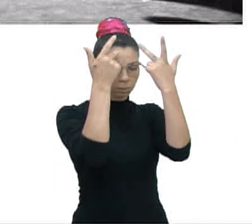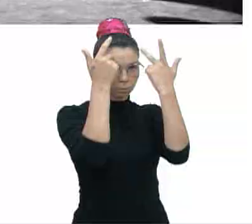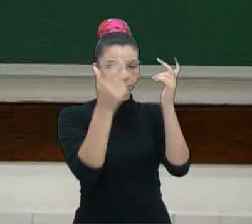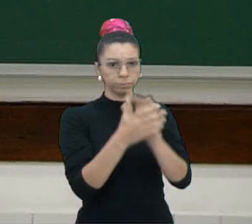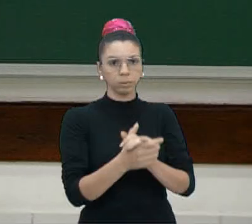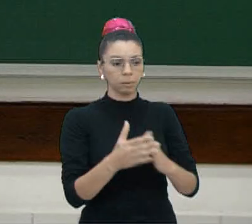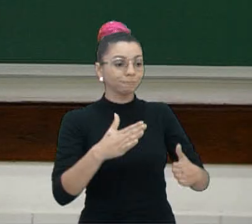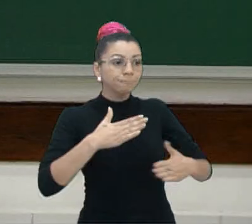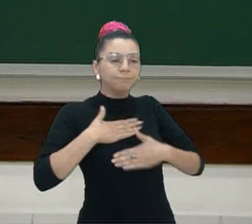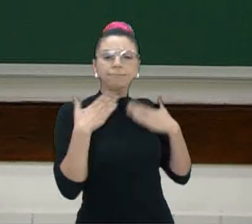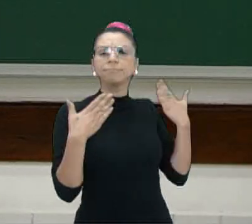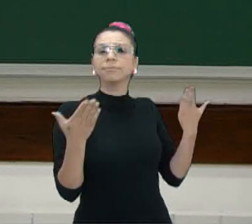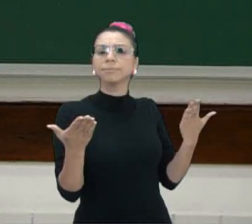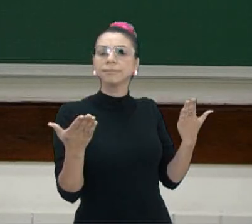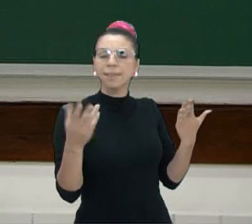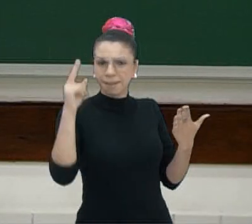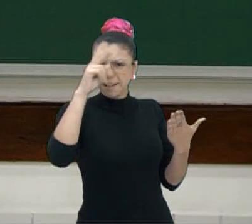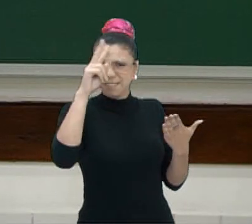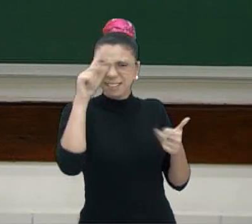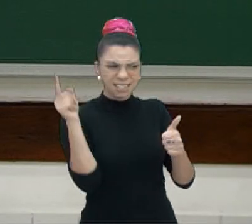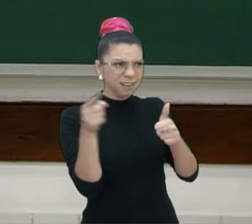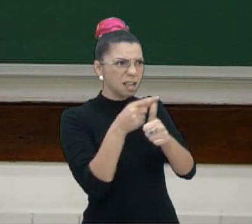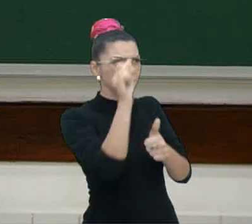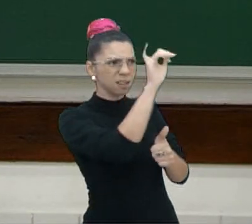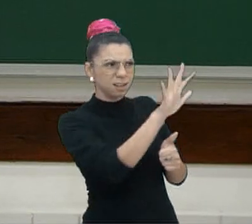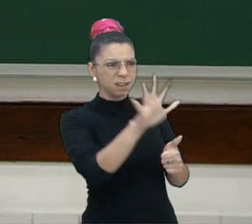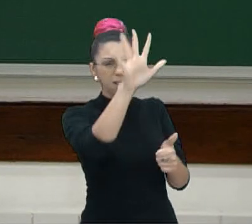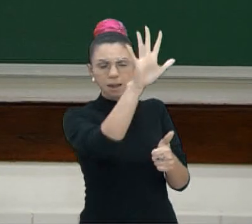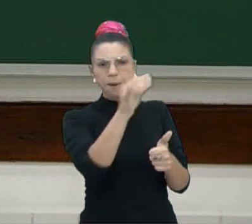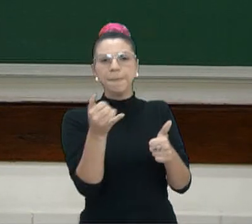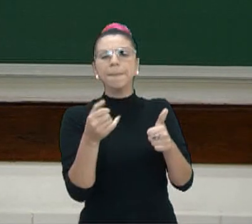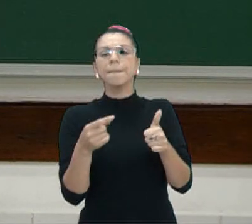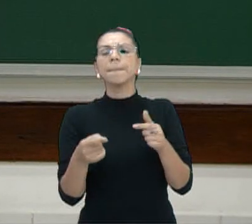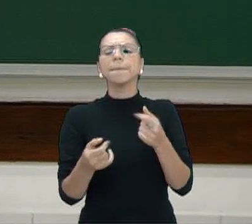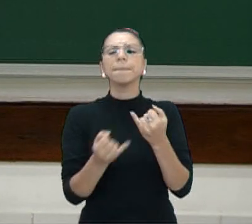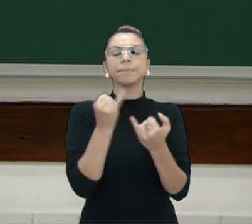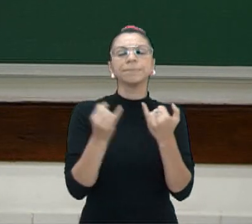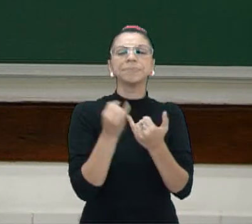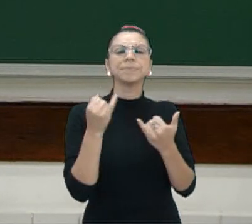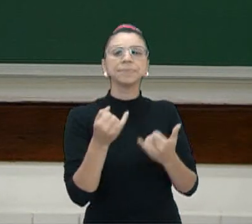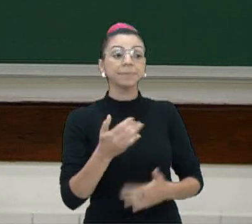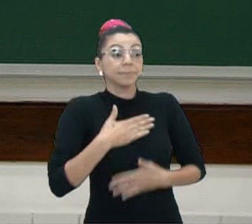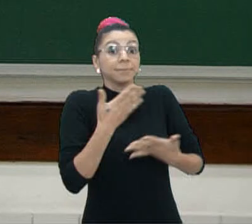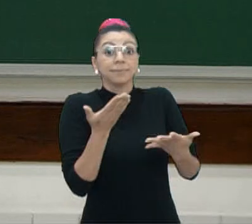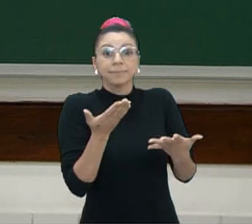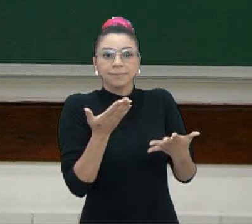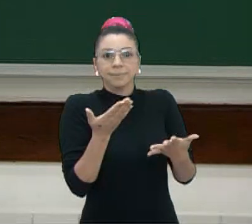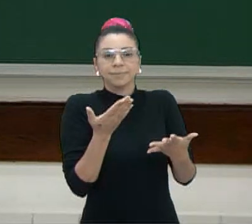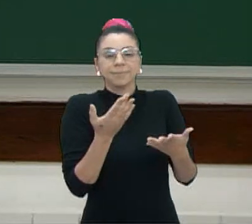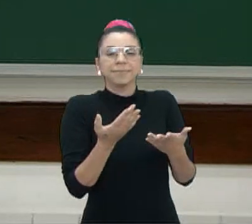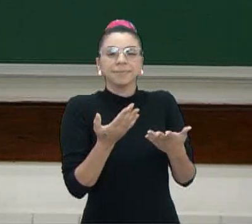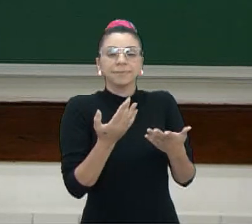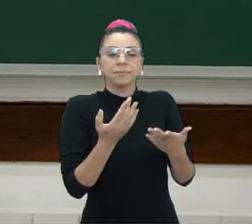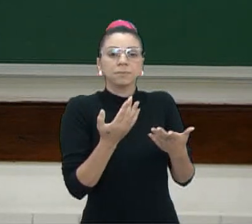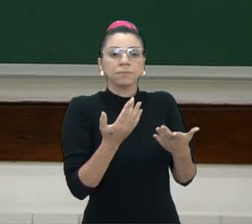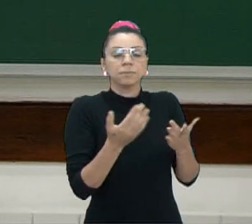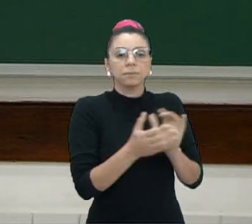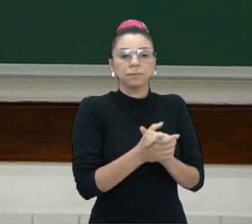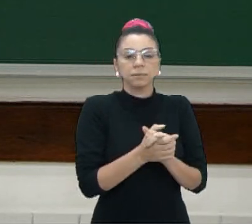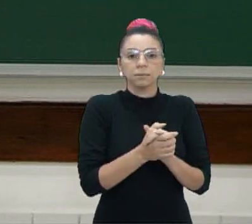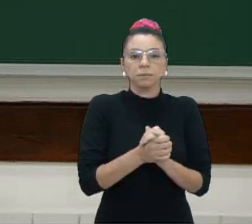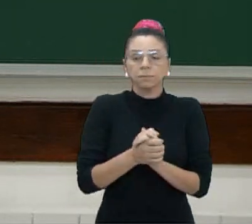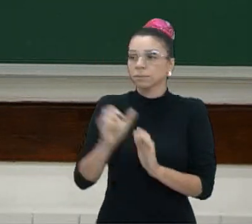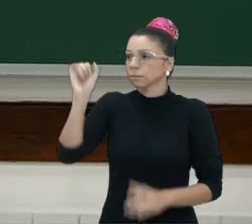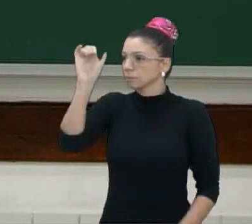de surpresa, lembram que lá na primeira foto ela parecia surpresa por aquilo que havia acontecido? Quando a gente vê